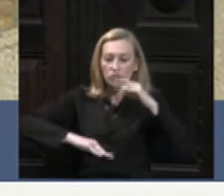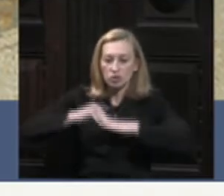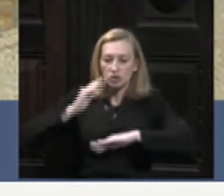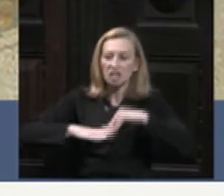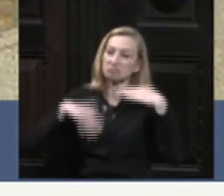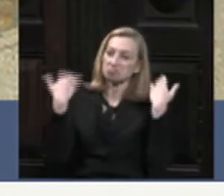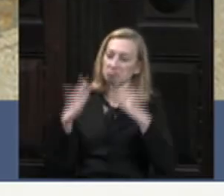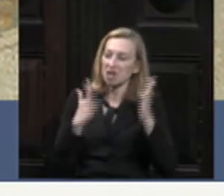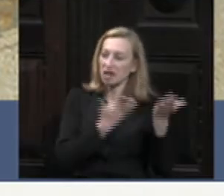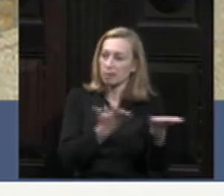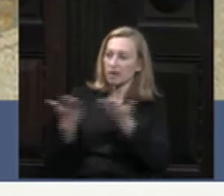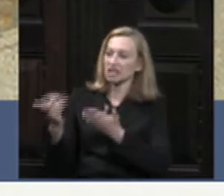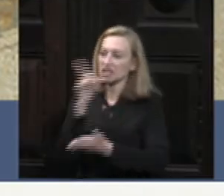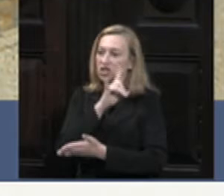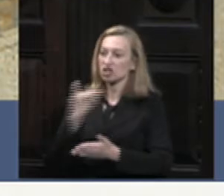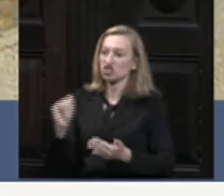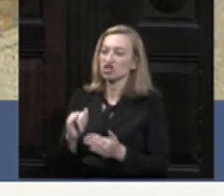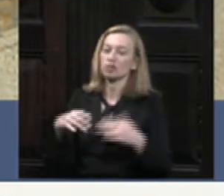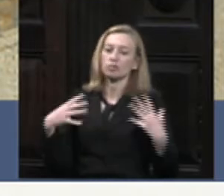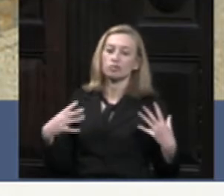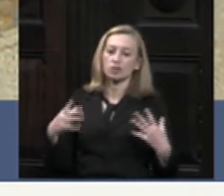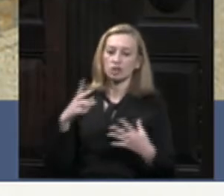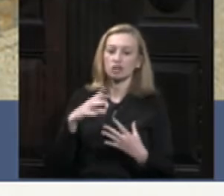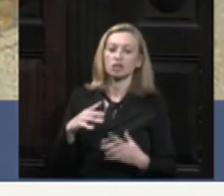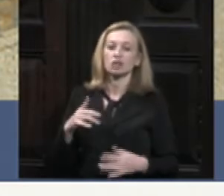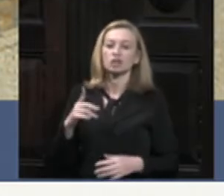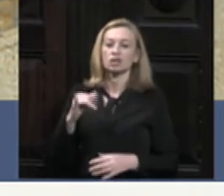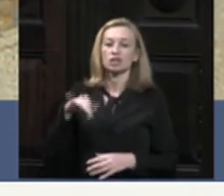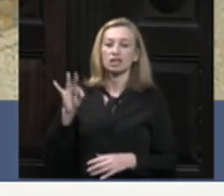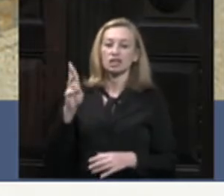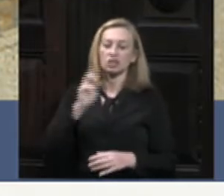celebram o seu Dia Internacional